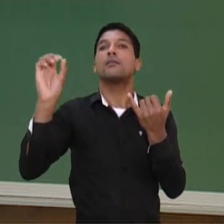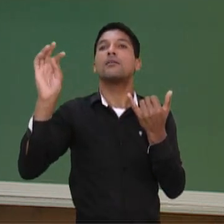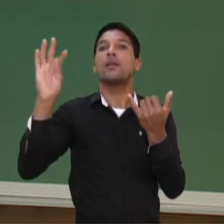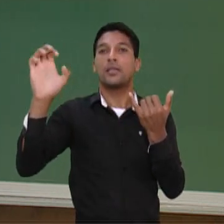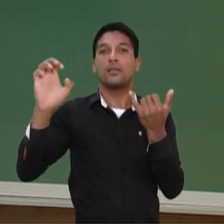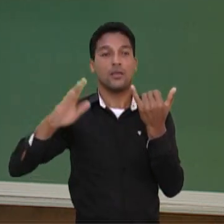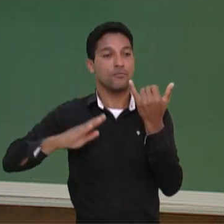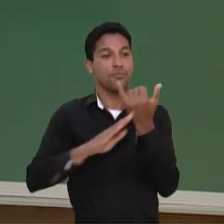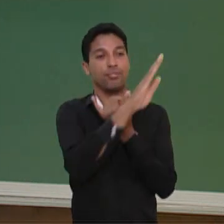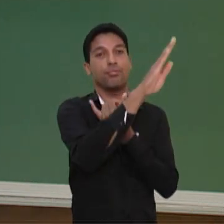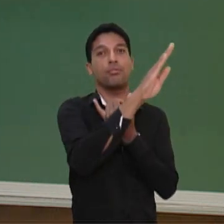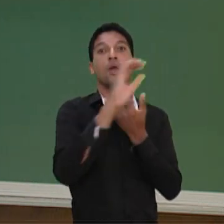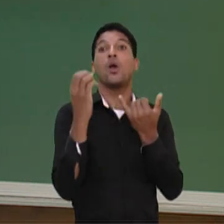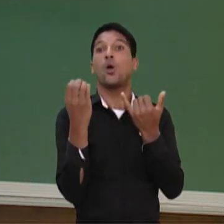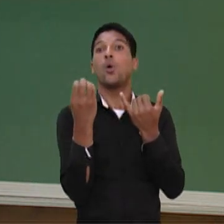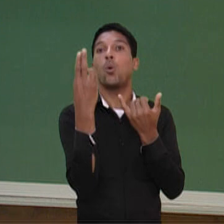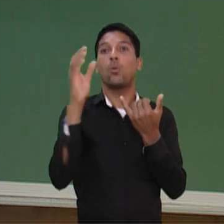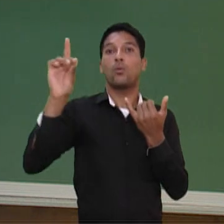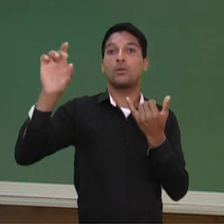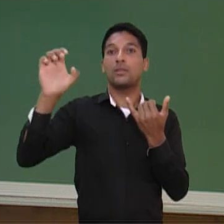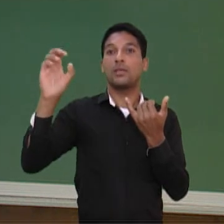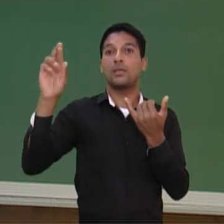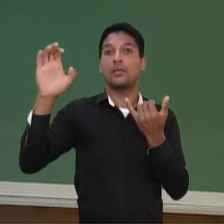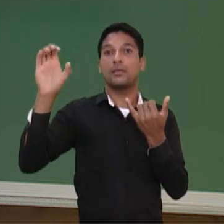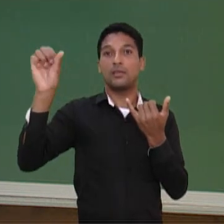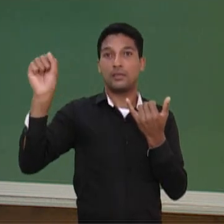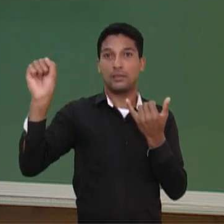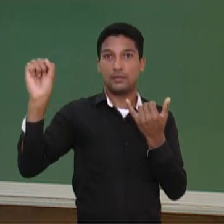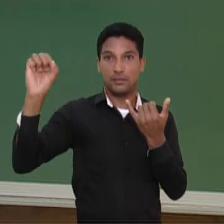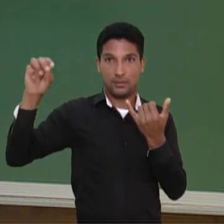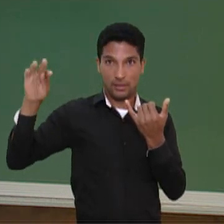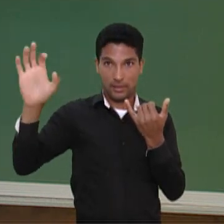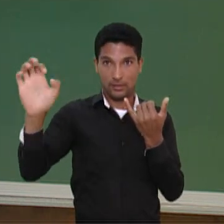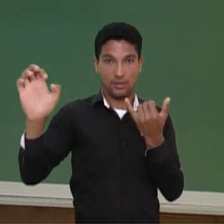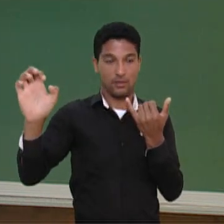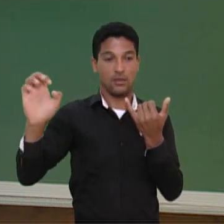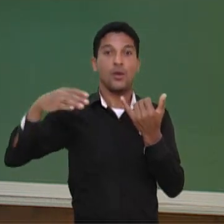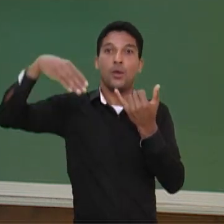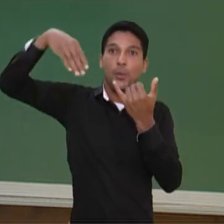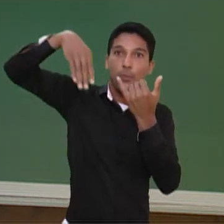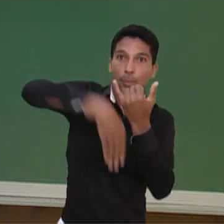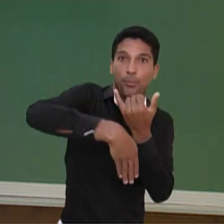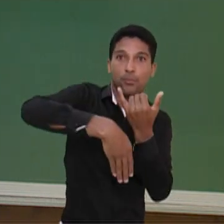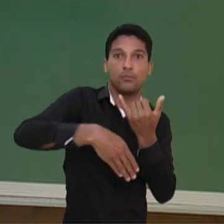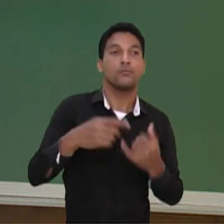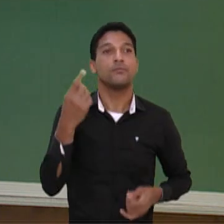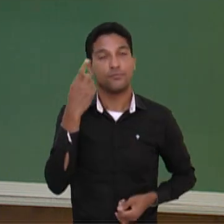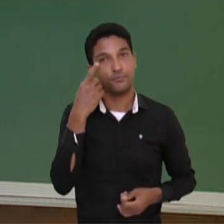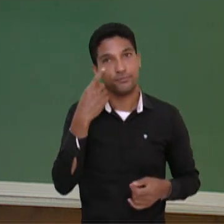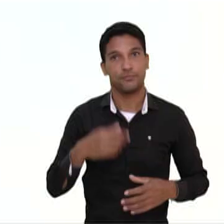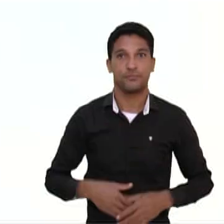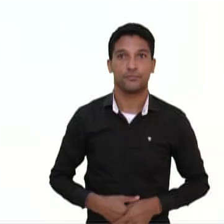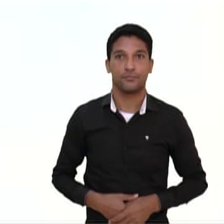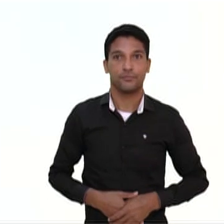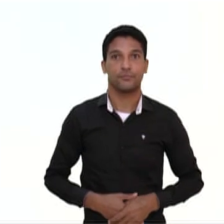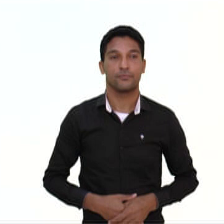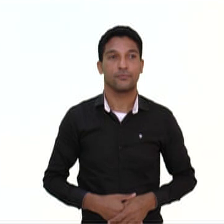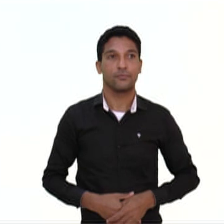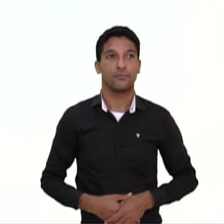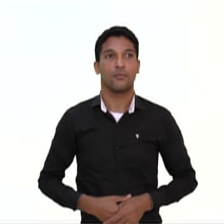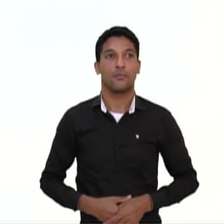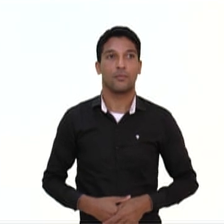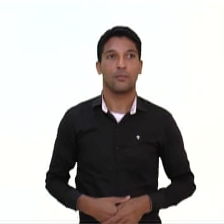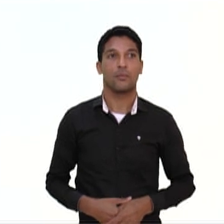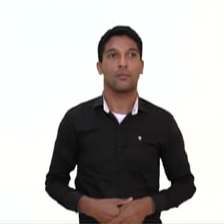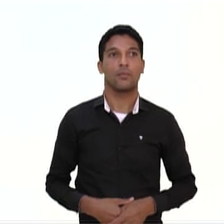subindo no sentido crescente ou no sentido decrescente. Se você precisar analisar um gráfico, pensa dessa forma. Então vamos lá,